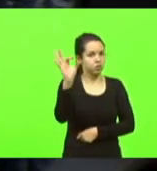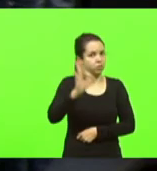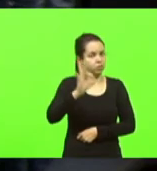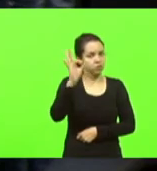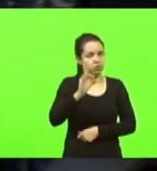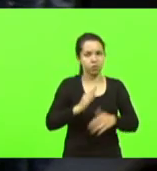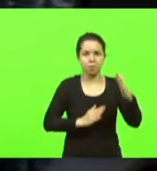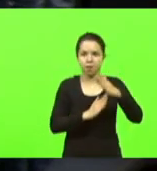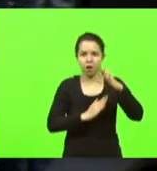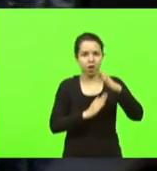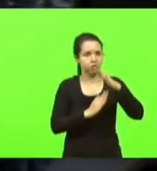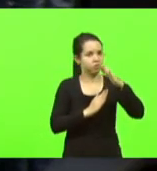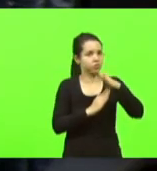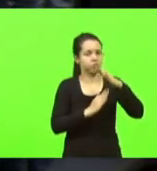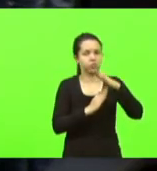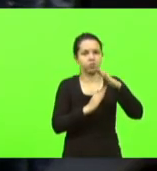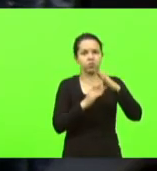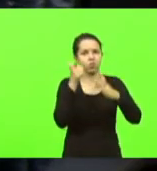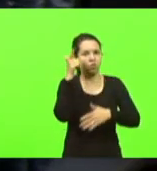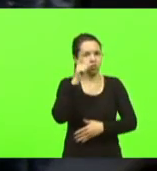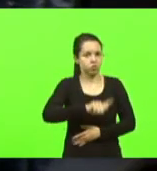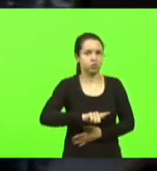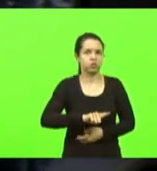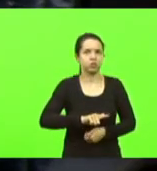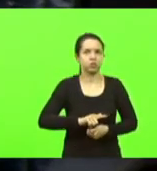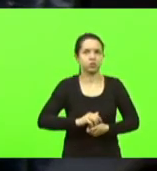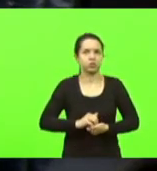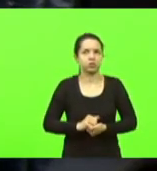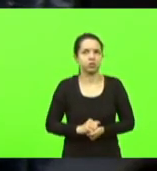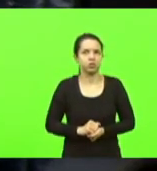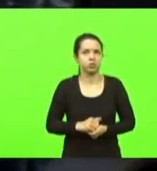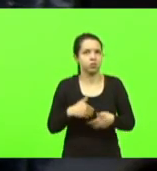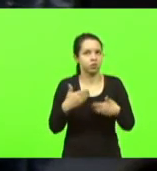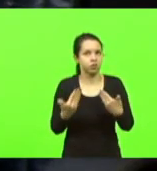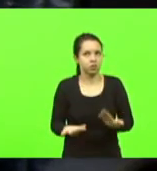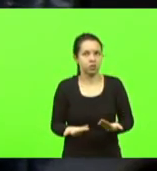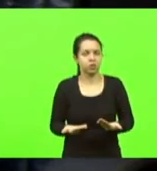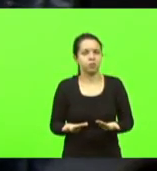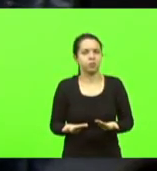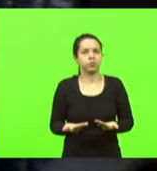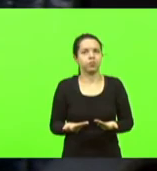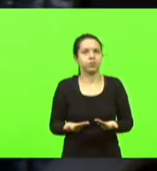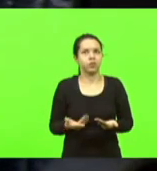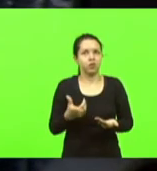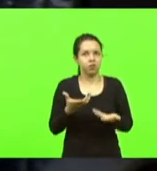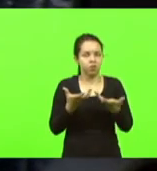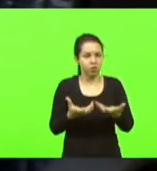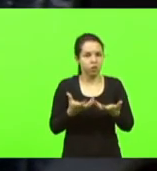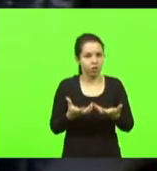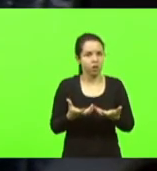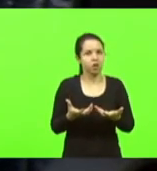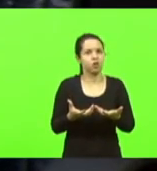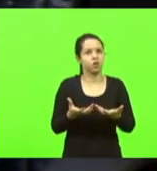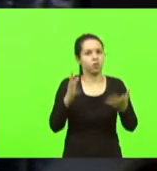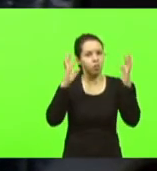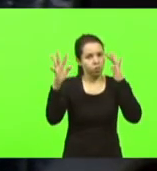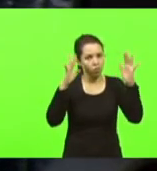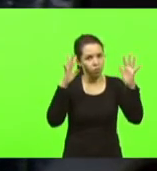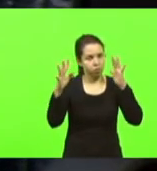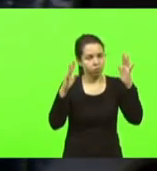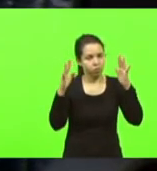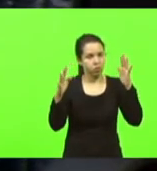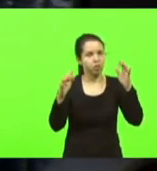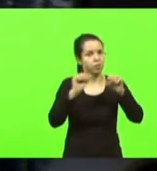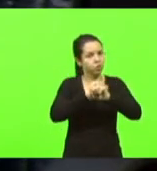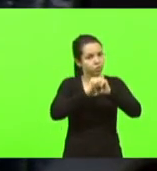máximo que deu para chegar naquele momento Então eu só quero fazer essa ponderação para que fique aclarado